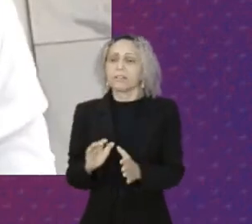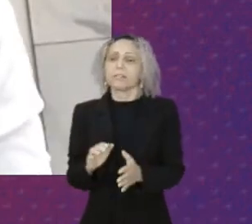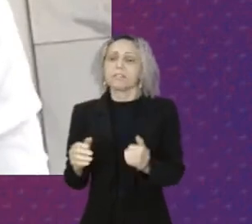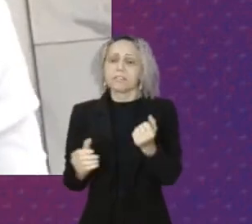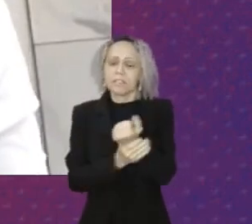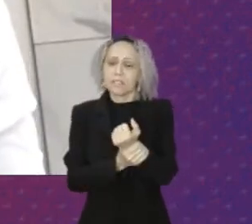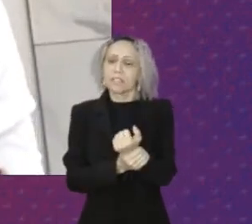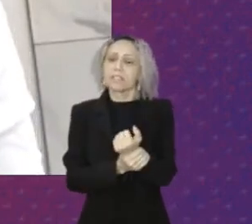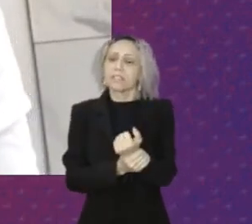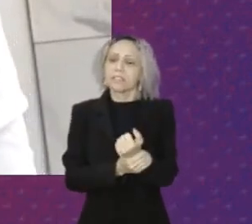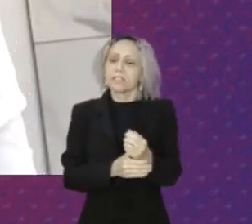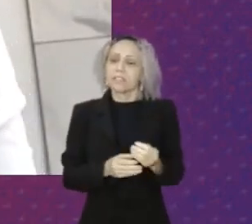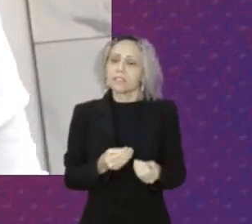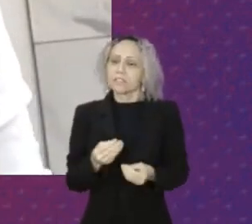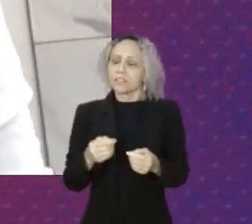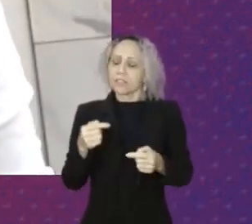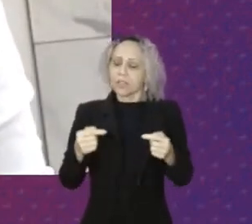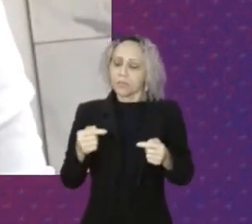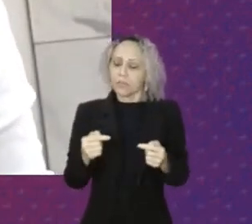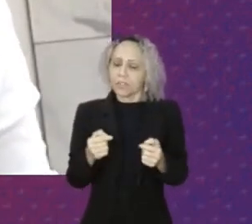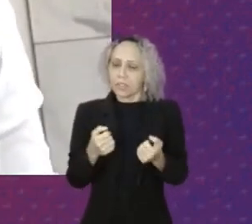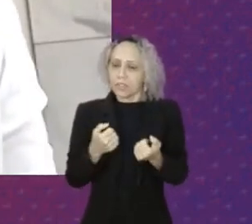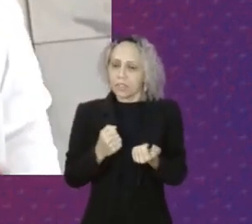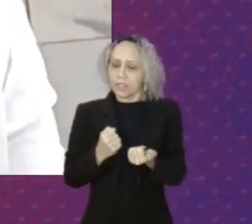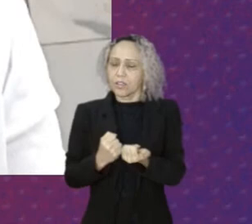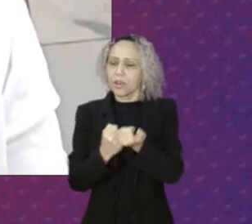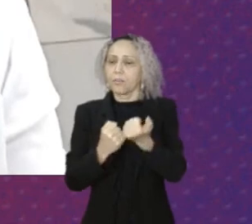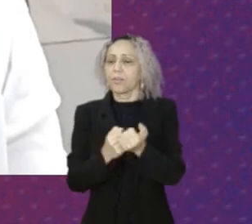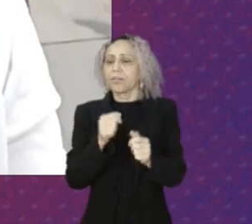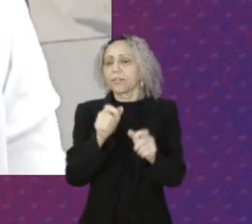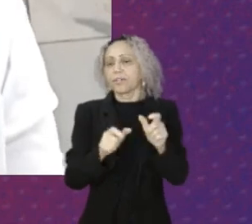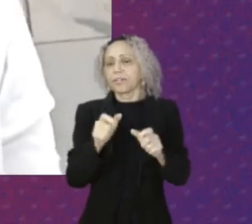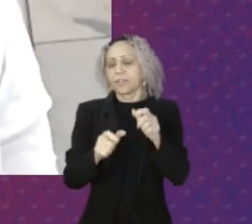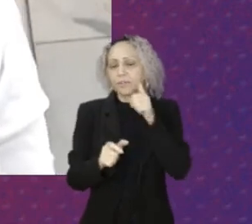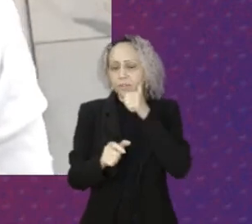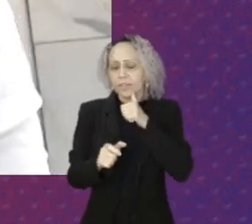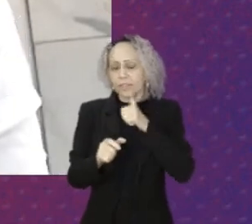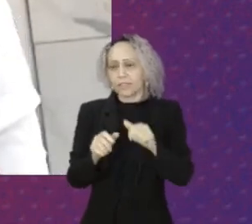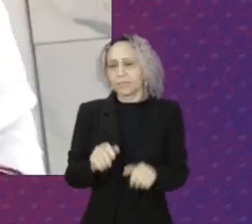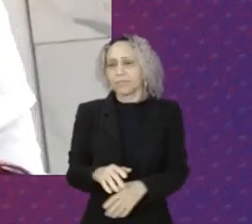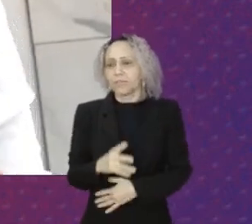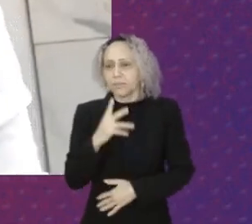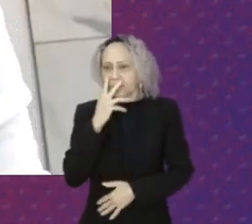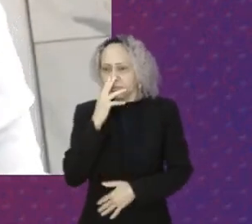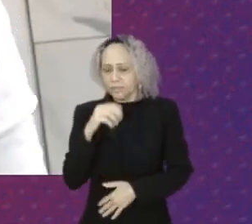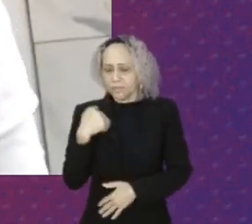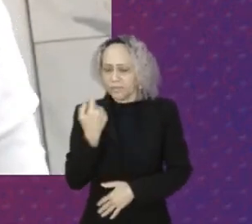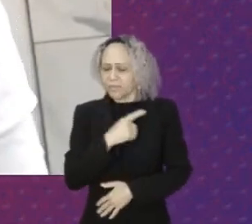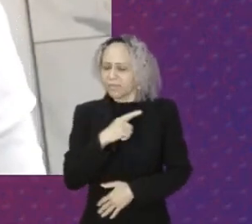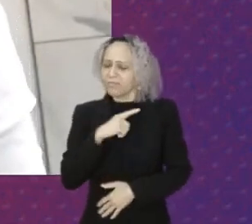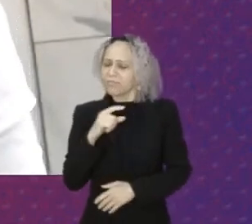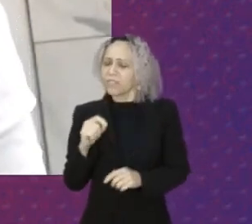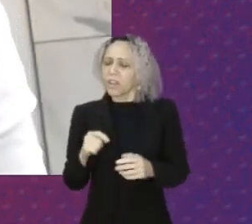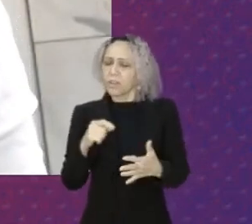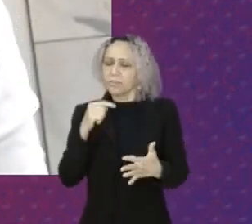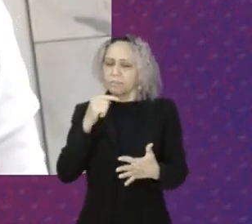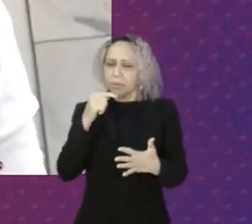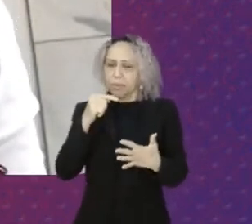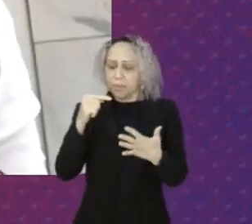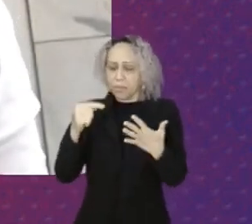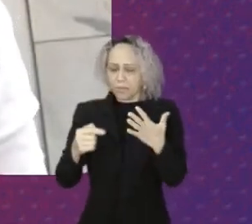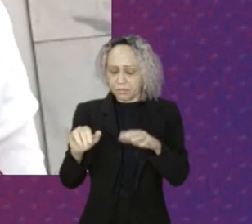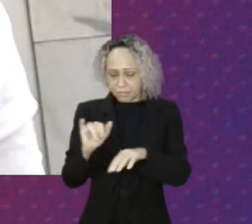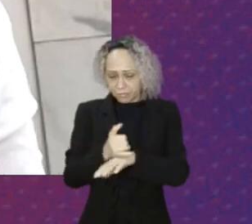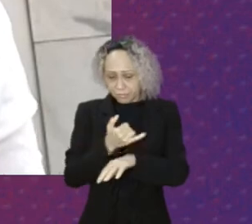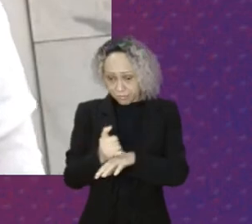estavam nessa frente de luta. Então, eu acho que a gente tem aí, né, uma série de